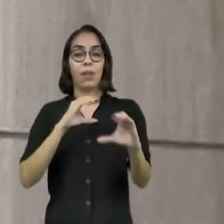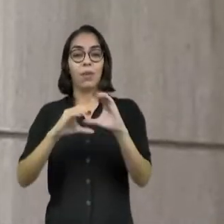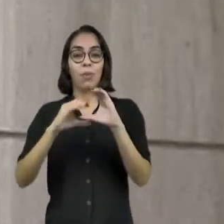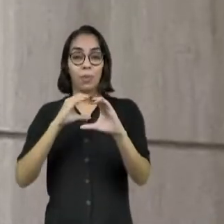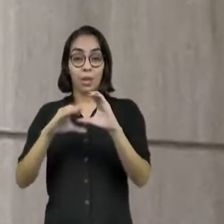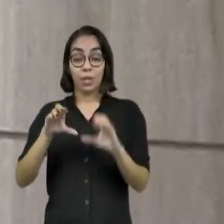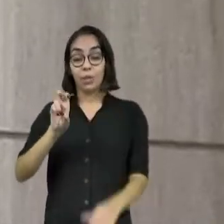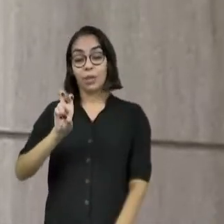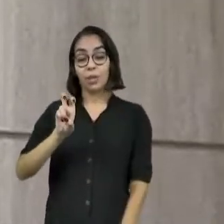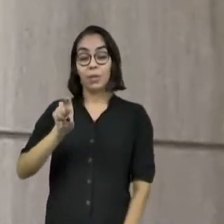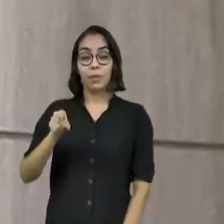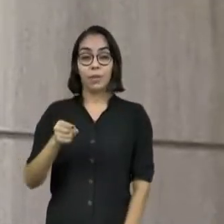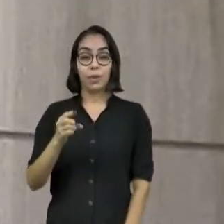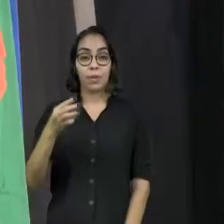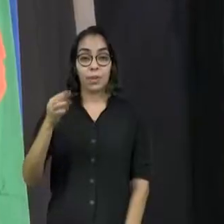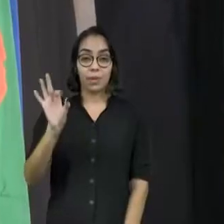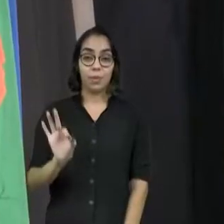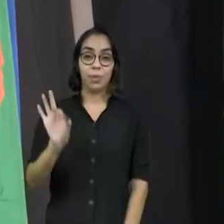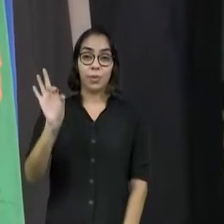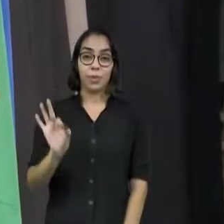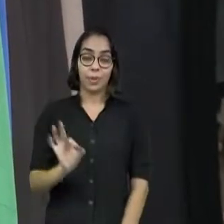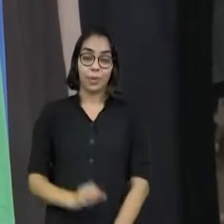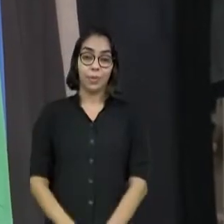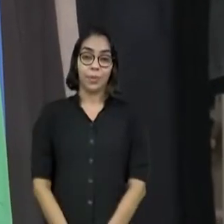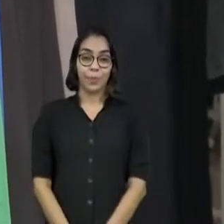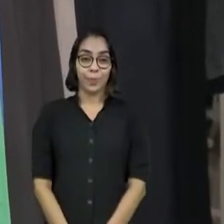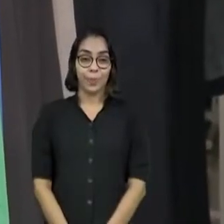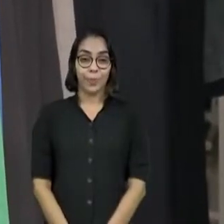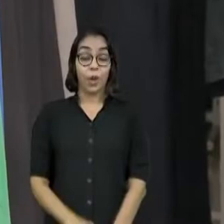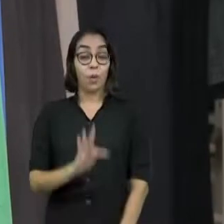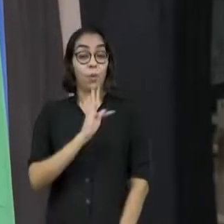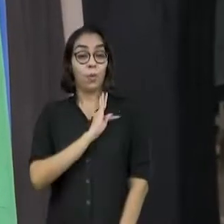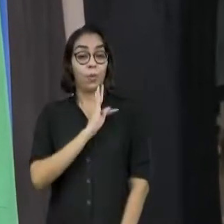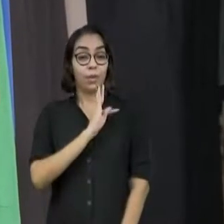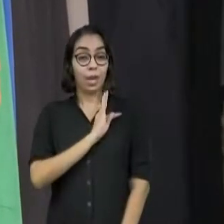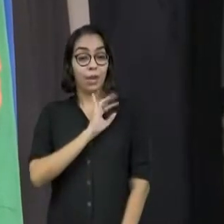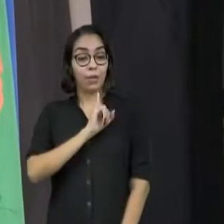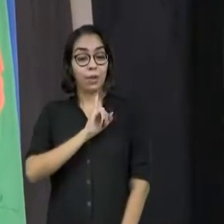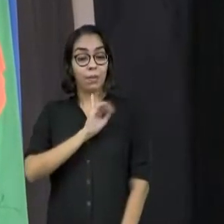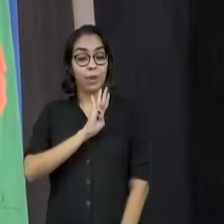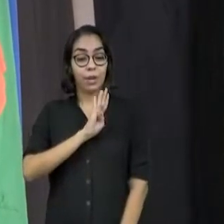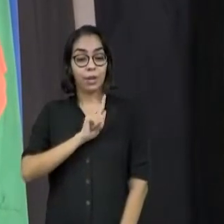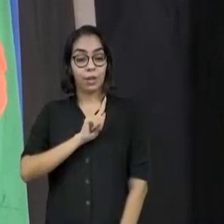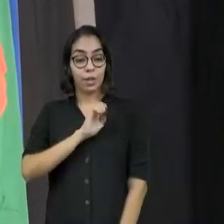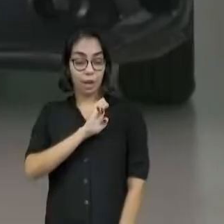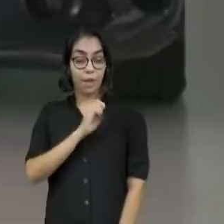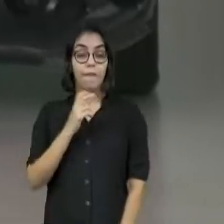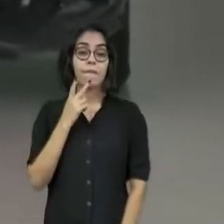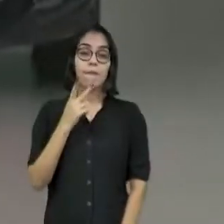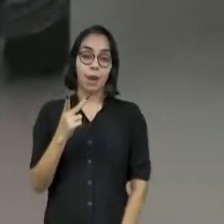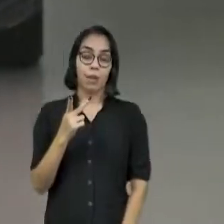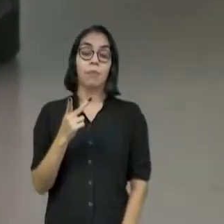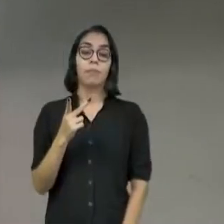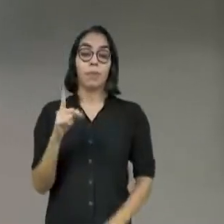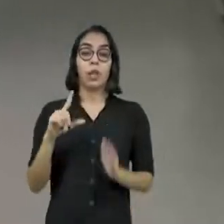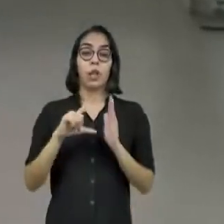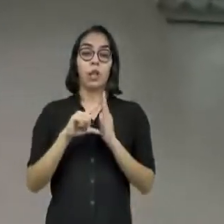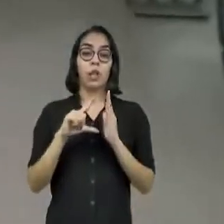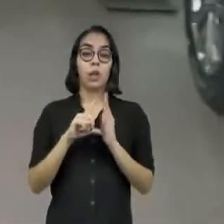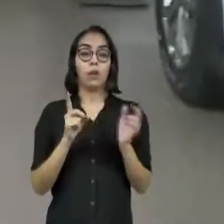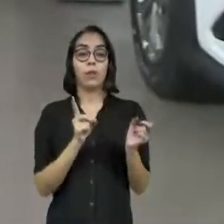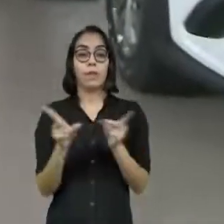de 5,3%. Ainda segundo o técnico do IBGE, no comércio varejista ampliado, que inclui